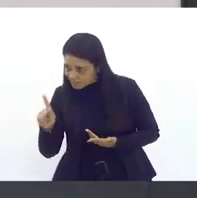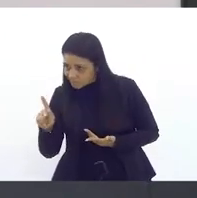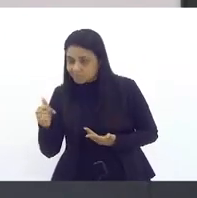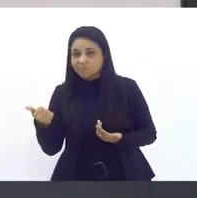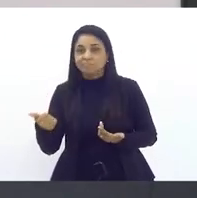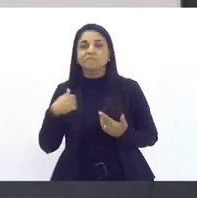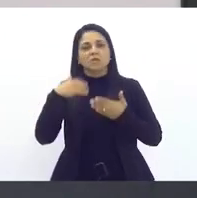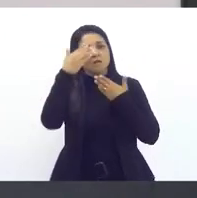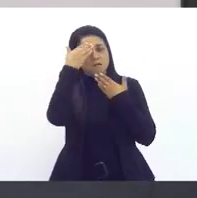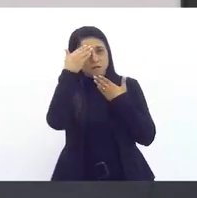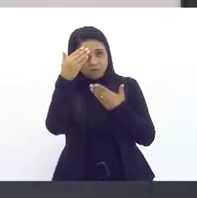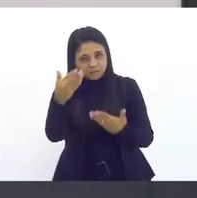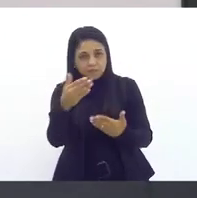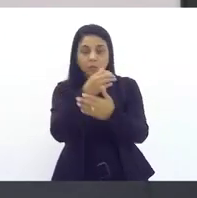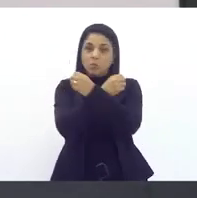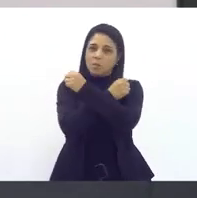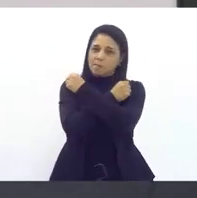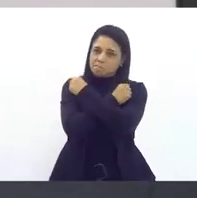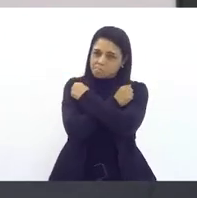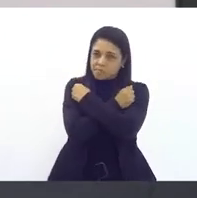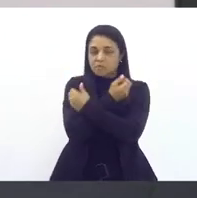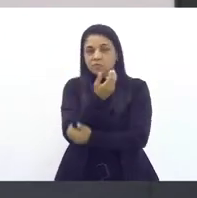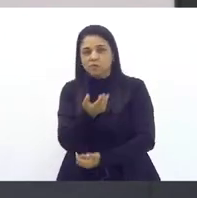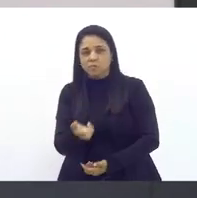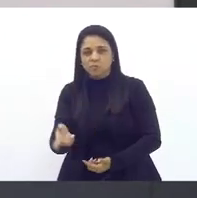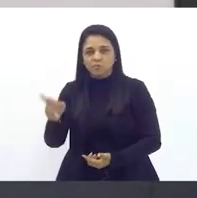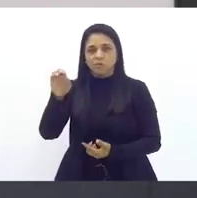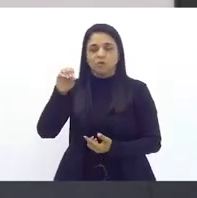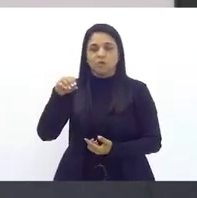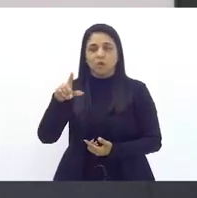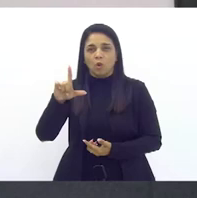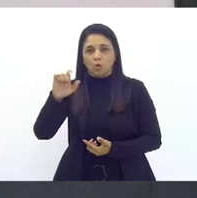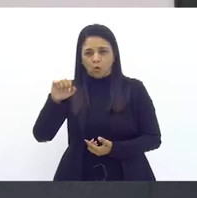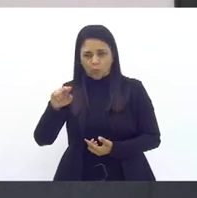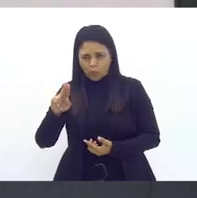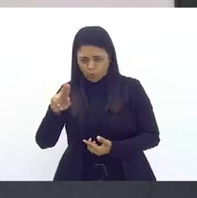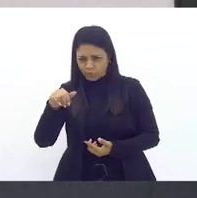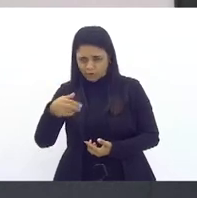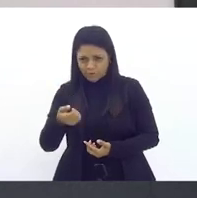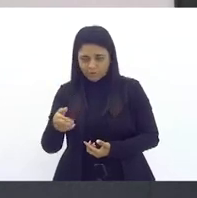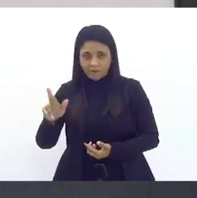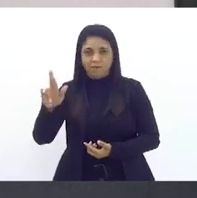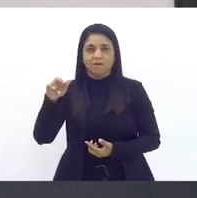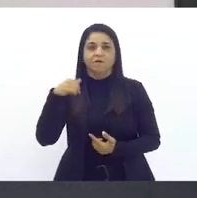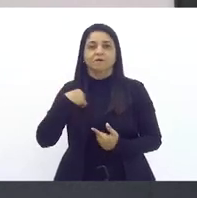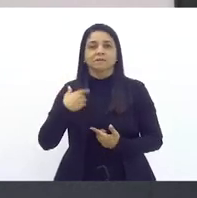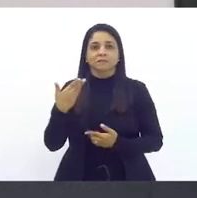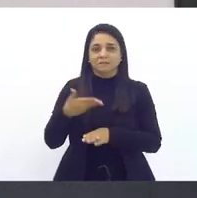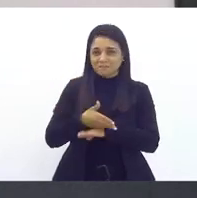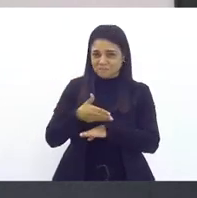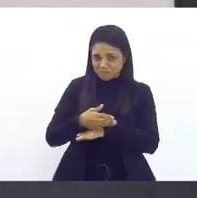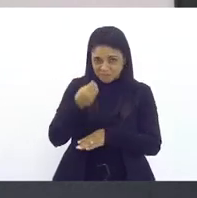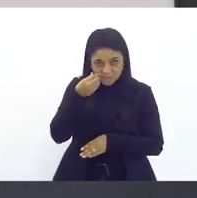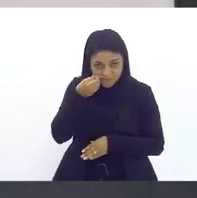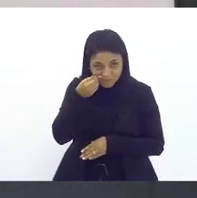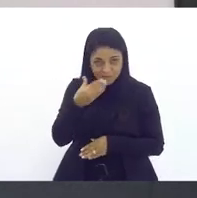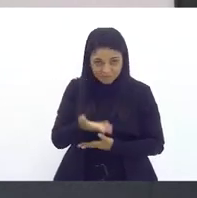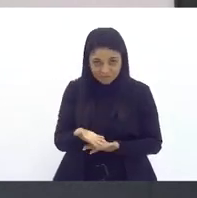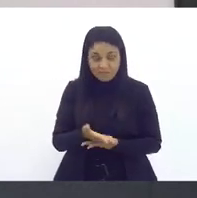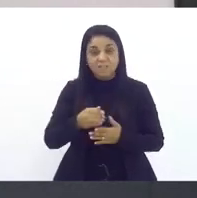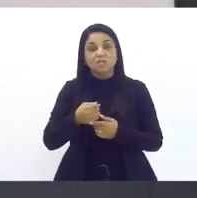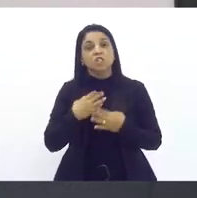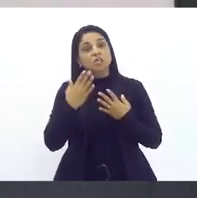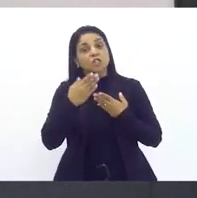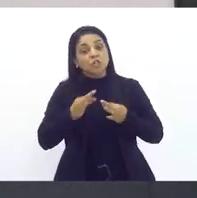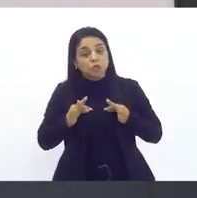vez agradecer, deixar meu abraço aqui à doutora Gunnar, que sempre me honra com a sua presença, e agradecer todos os servidores